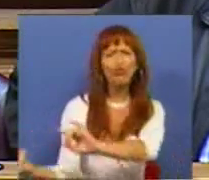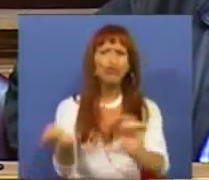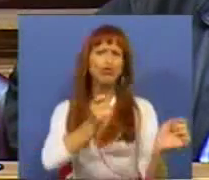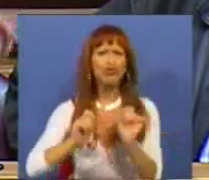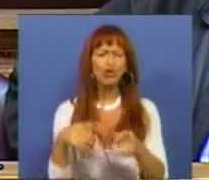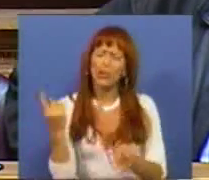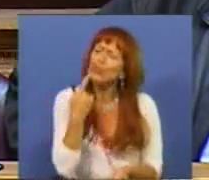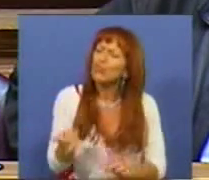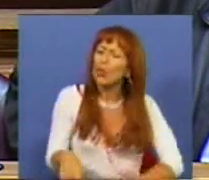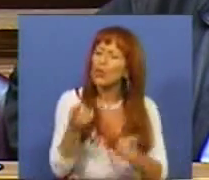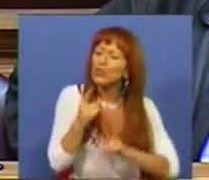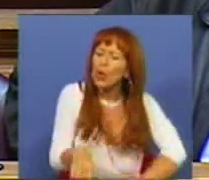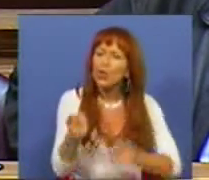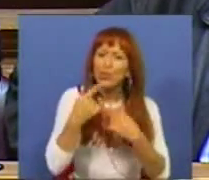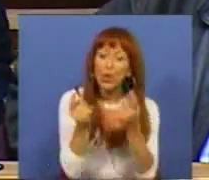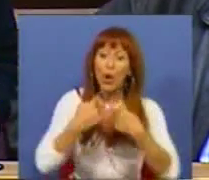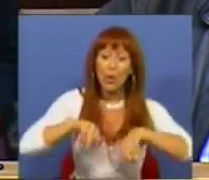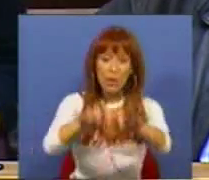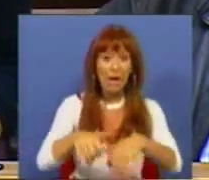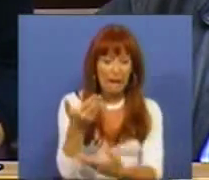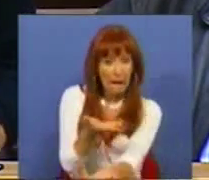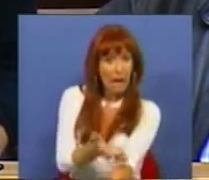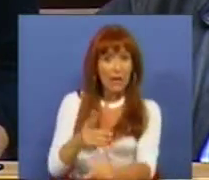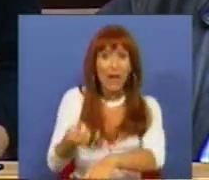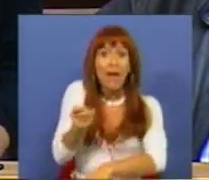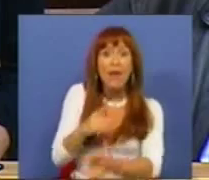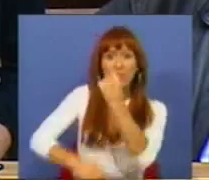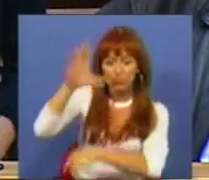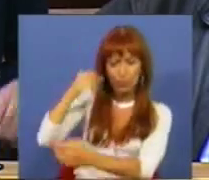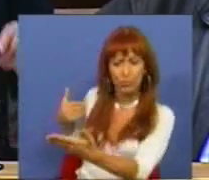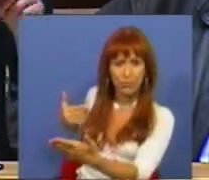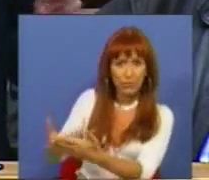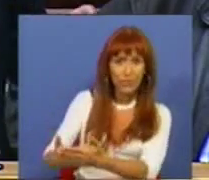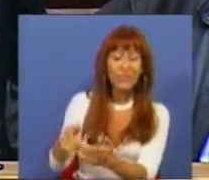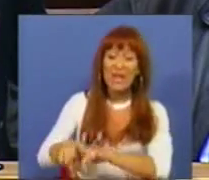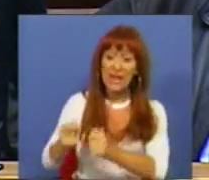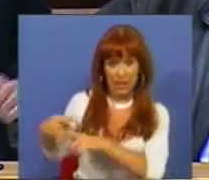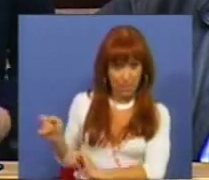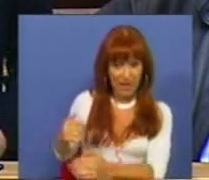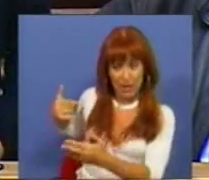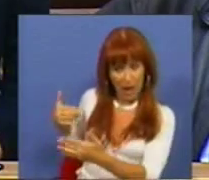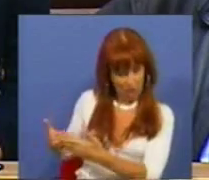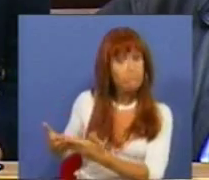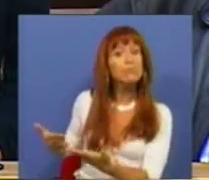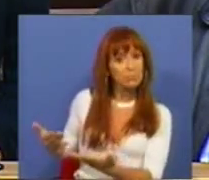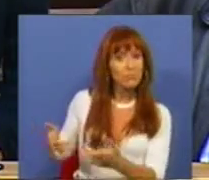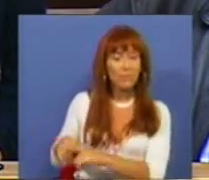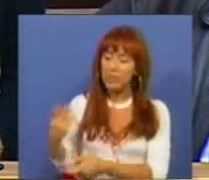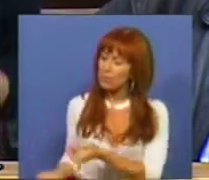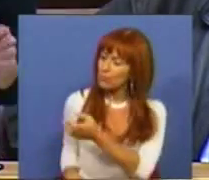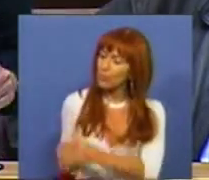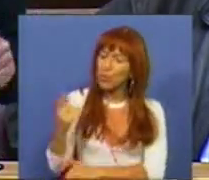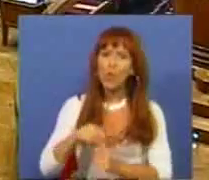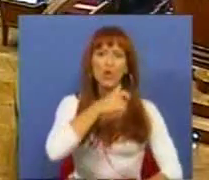discutidas várias vezes no plenário desta Assembleia na anterior legislatura. E desses debates, aliás,